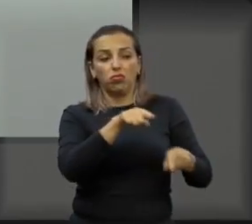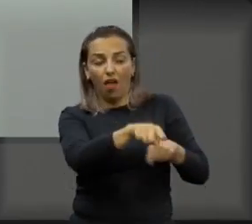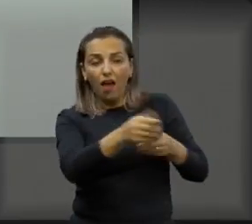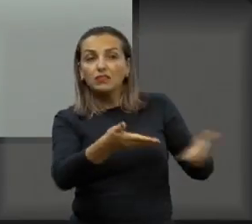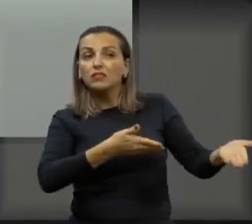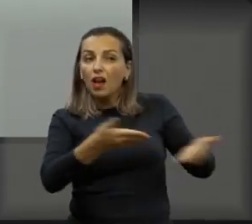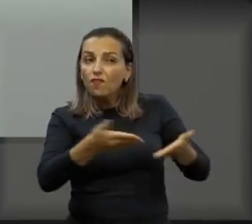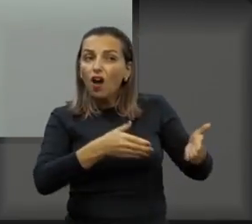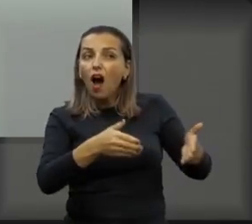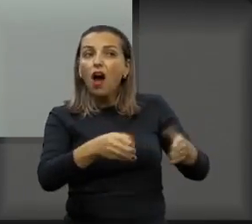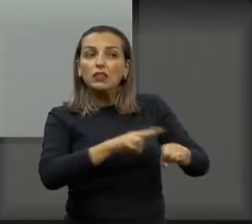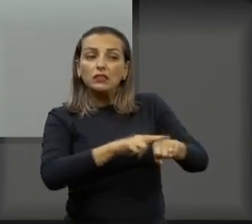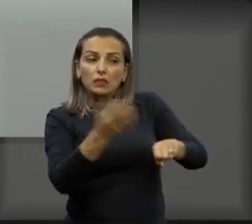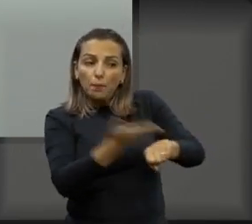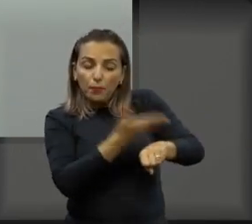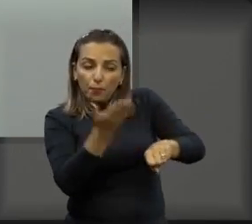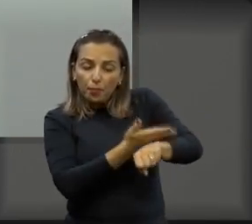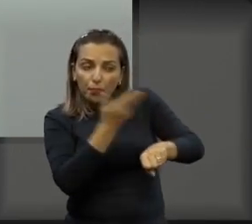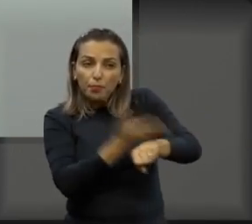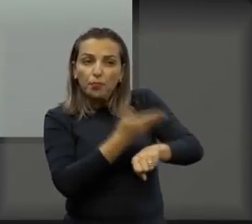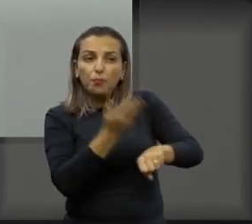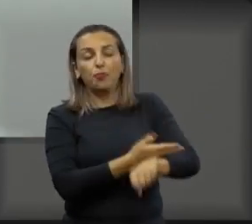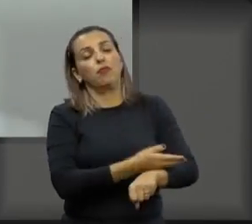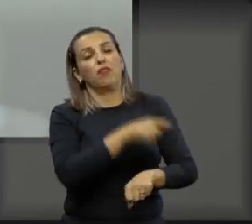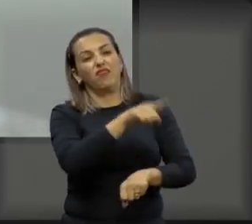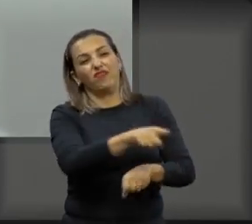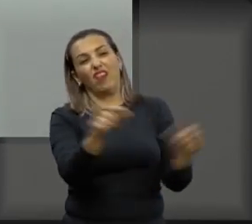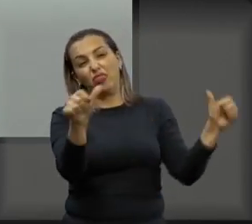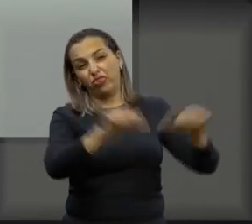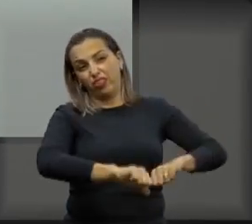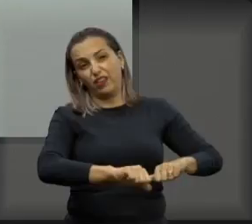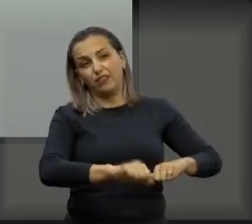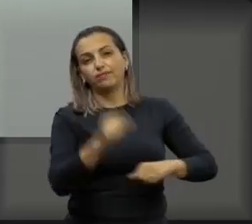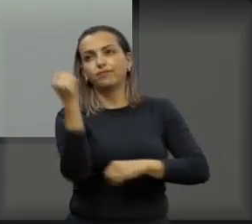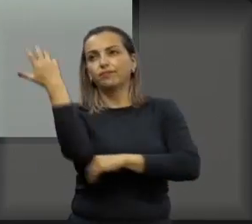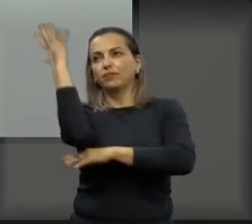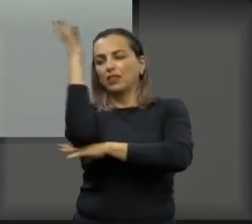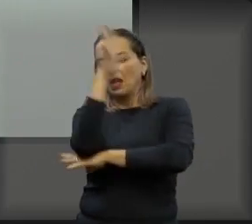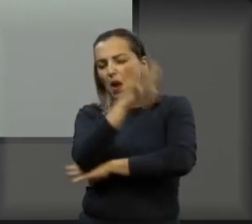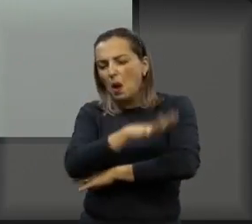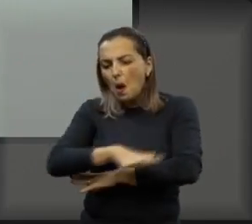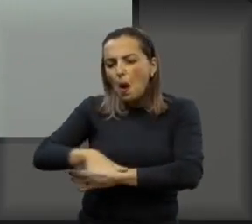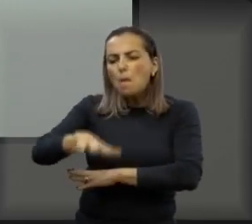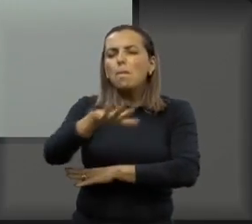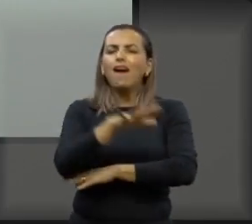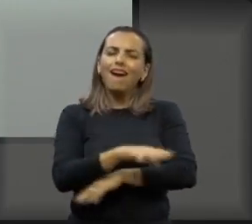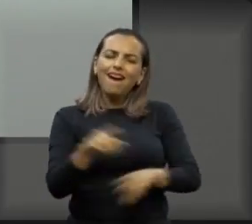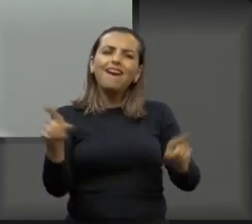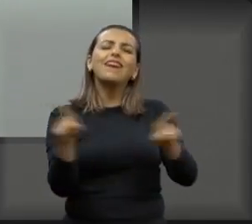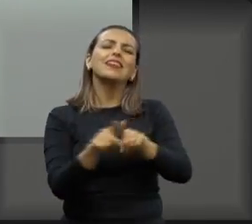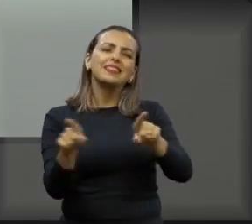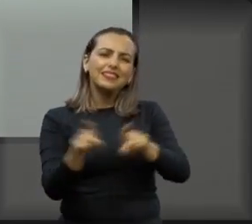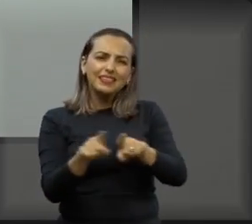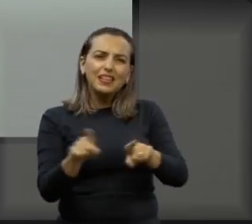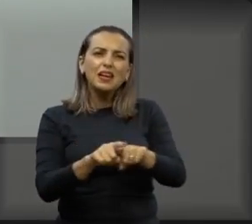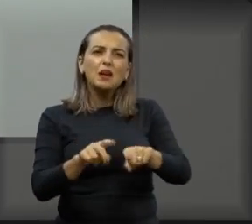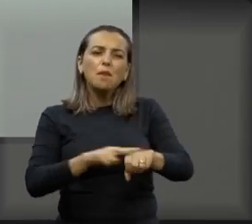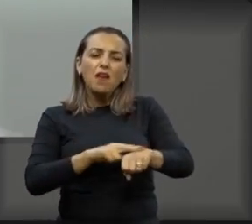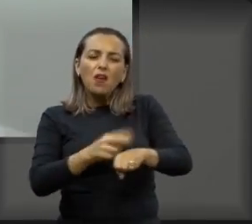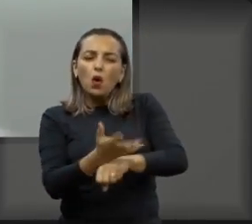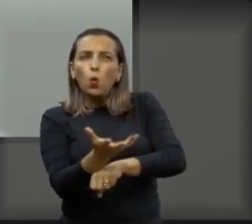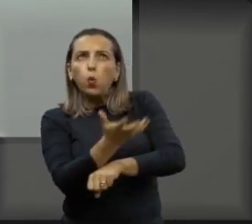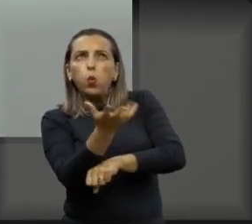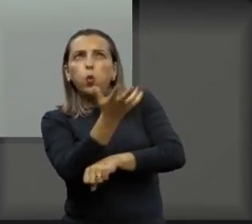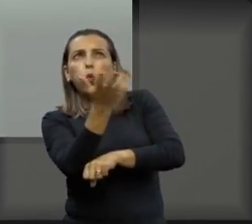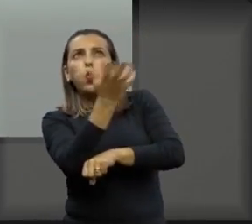tem local que não dá nem para transitar. Praças, várias praças da cidade de Araraquara estão na floresta,